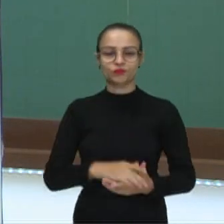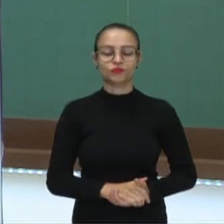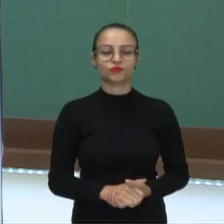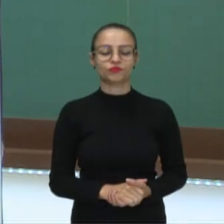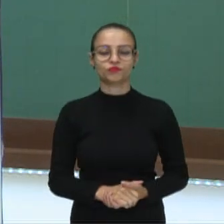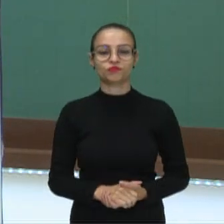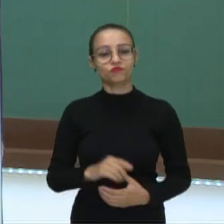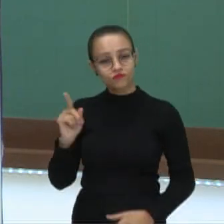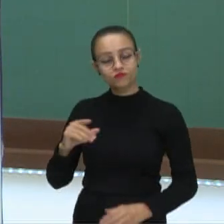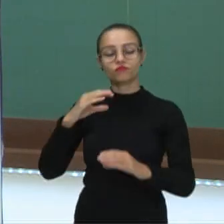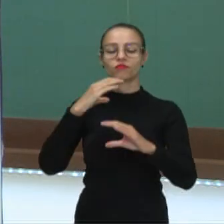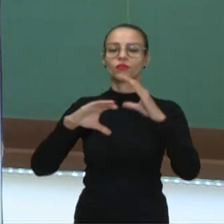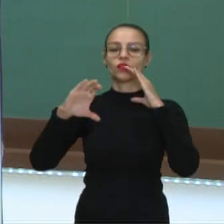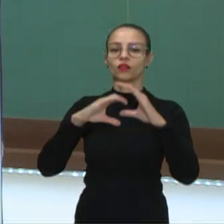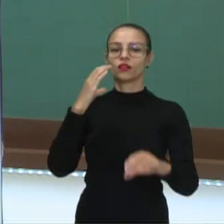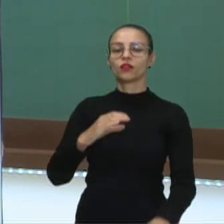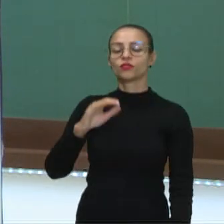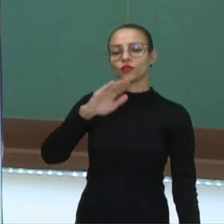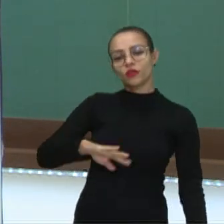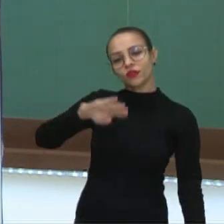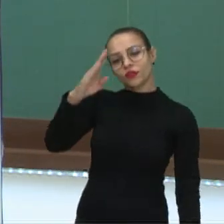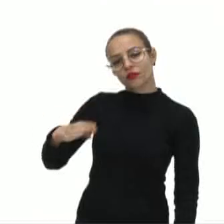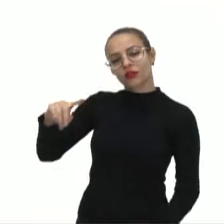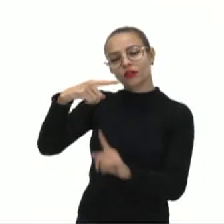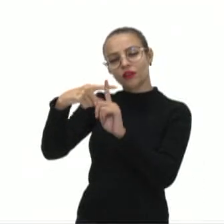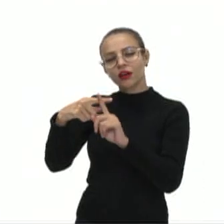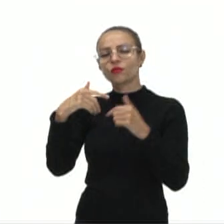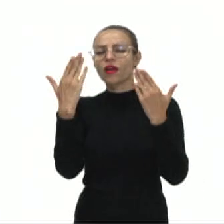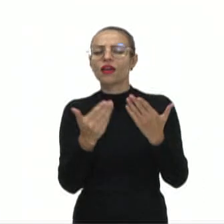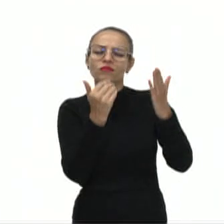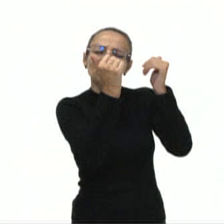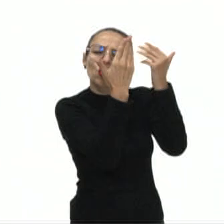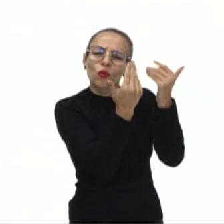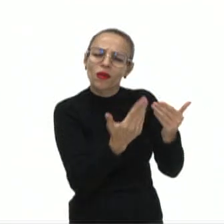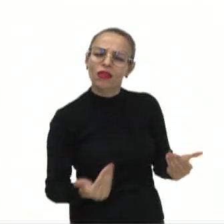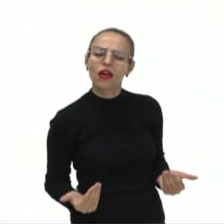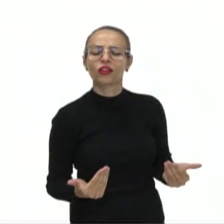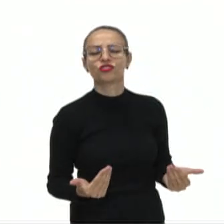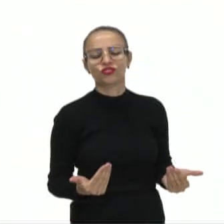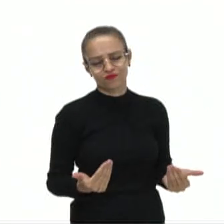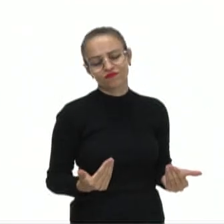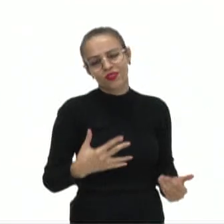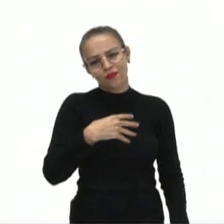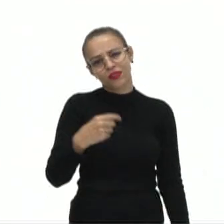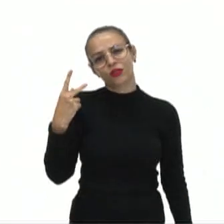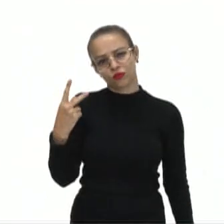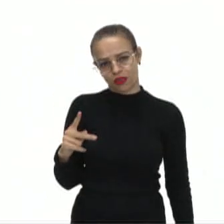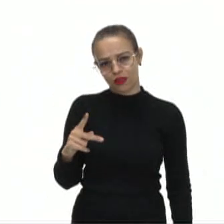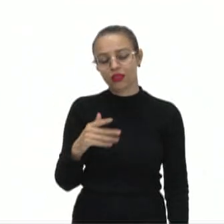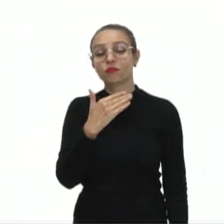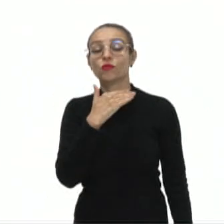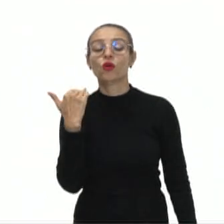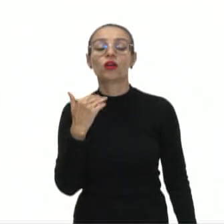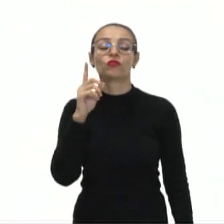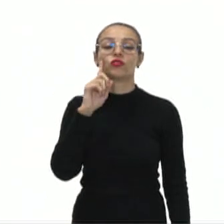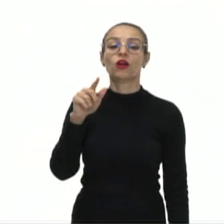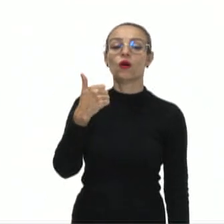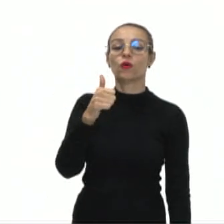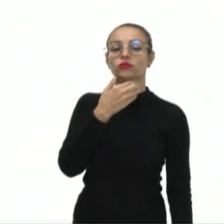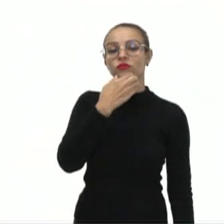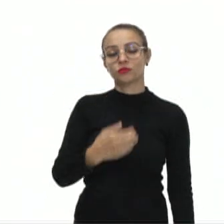Então, esse Cântico do Calvário é dedicado à memória do filho dele, morto em 11 de dezembro